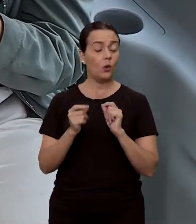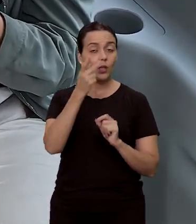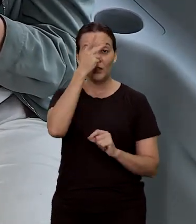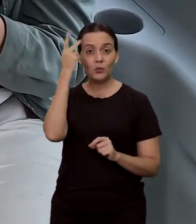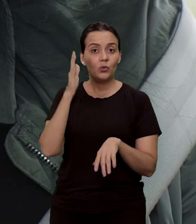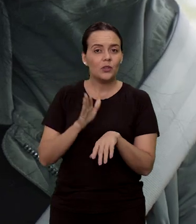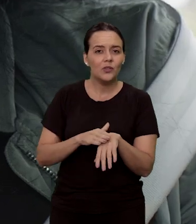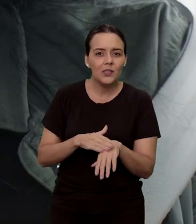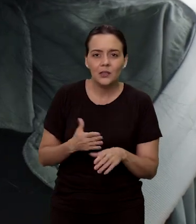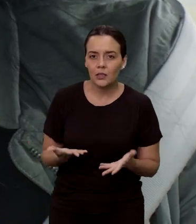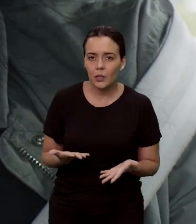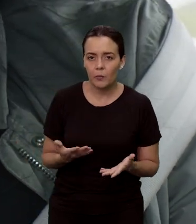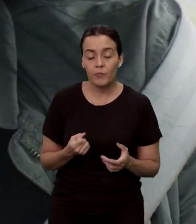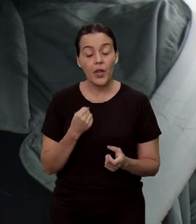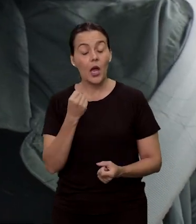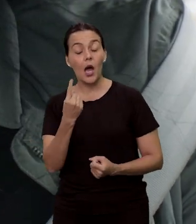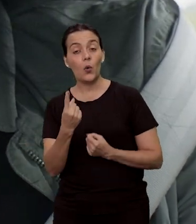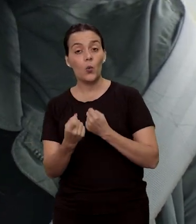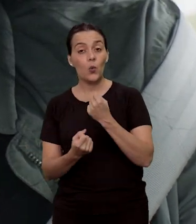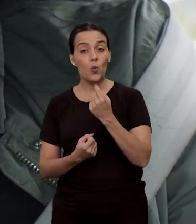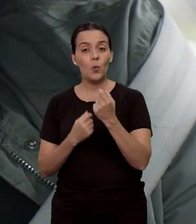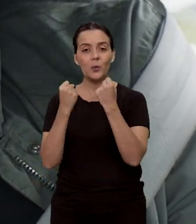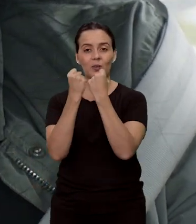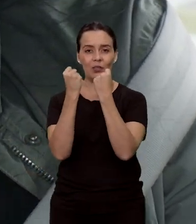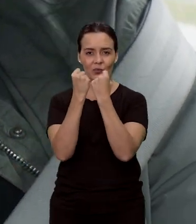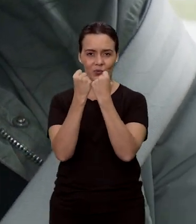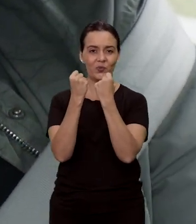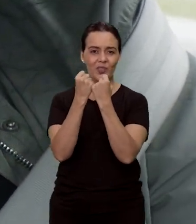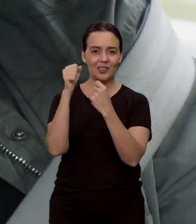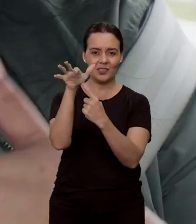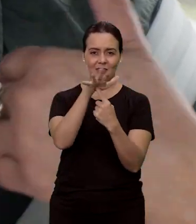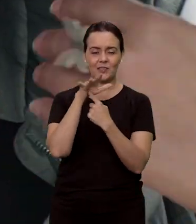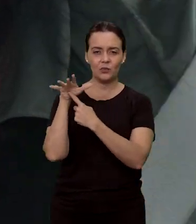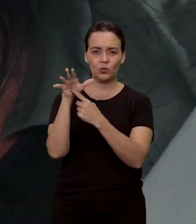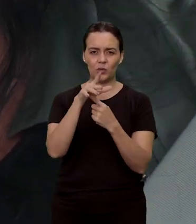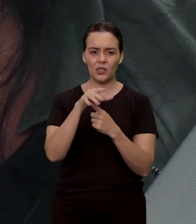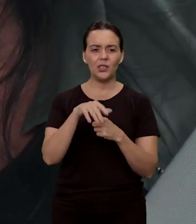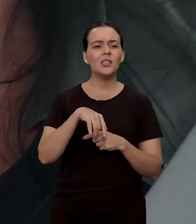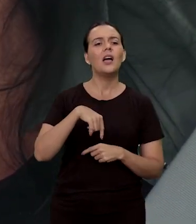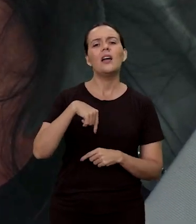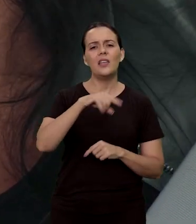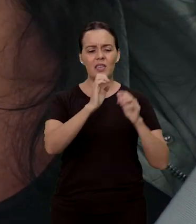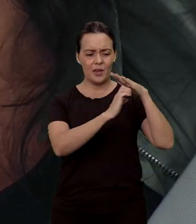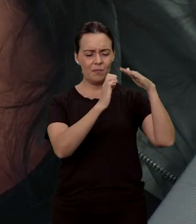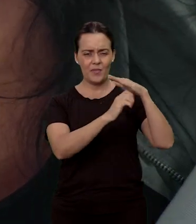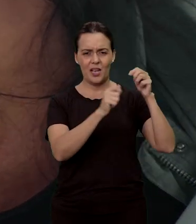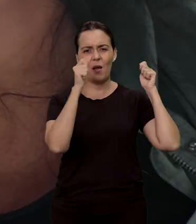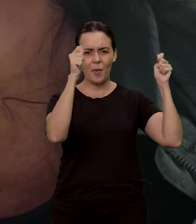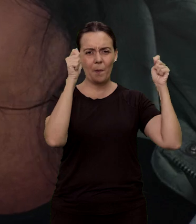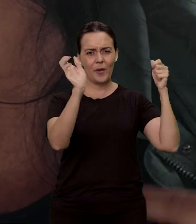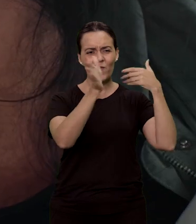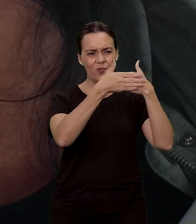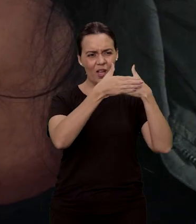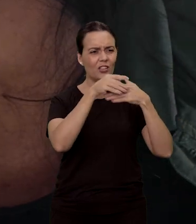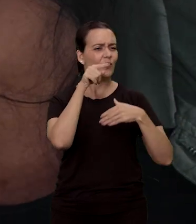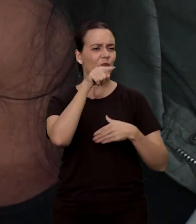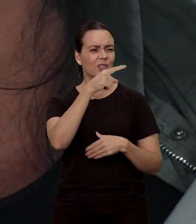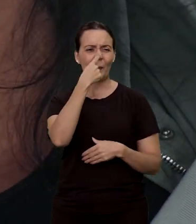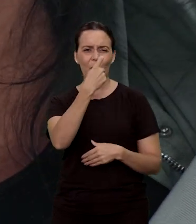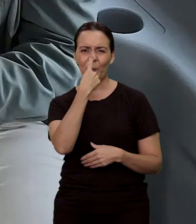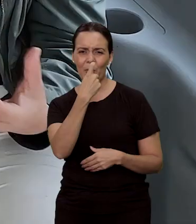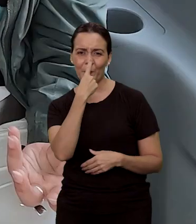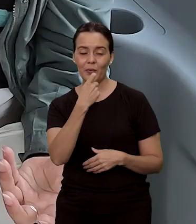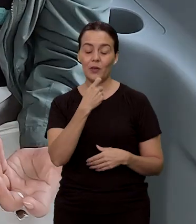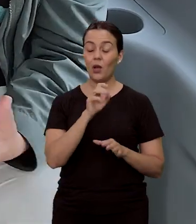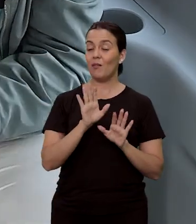pessoas tinham que fazer? Algumas organizações ambientais iam para frente das fábricas, protestavam para fechar uma indústria altamente